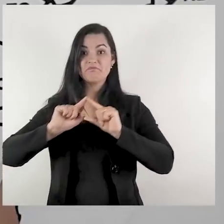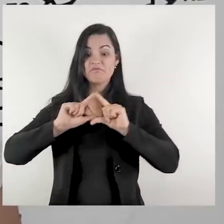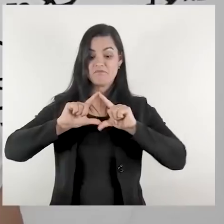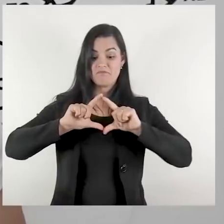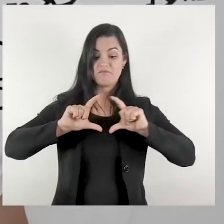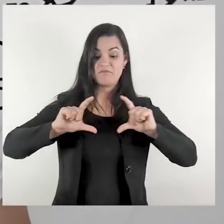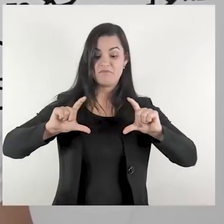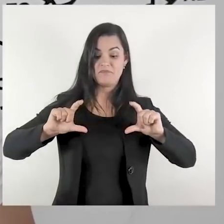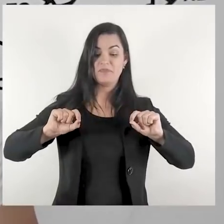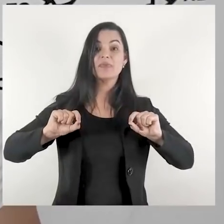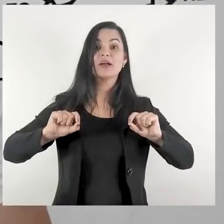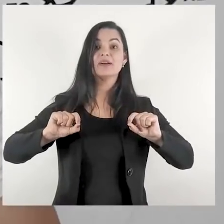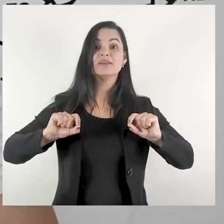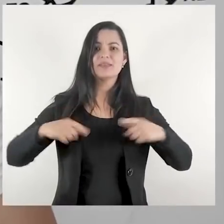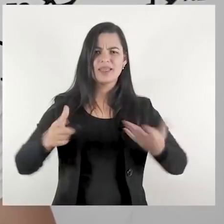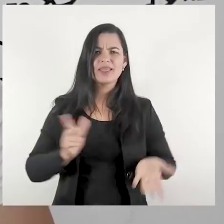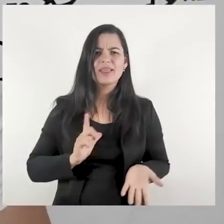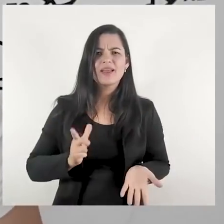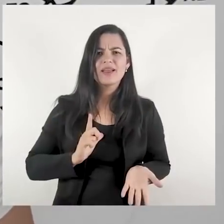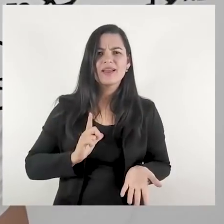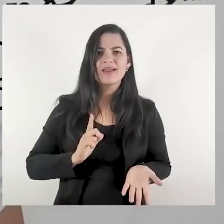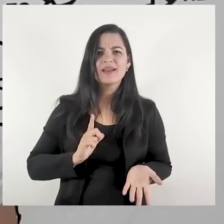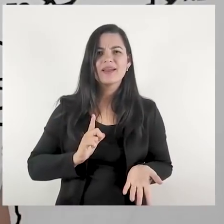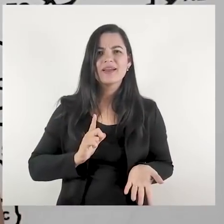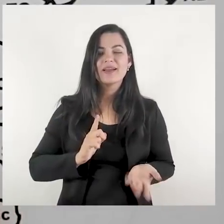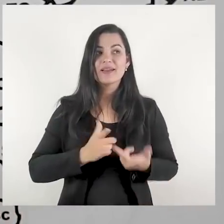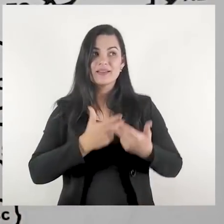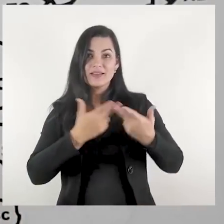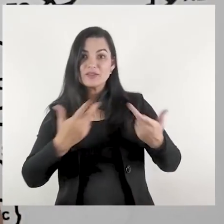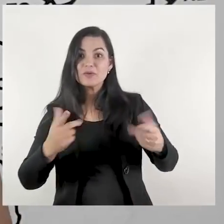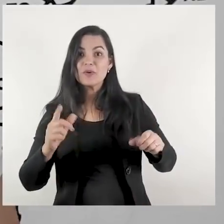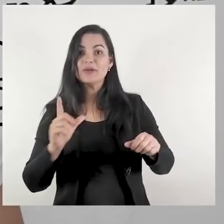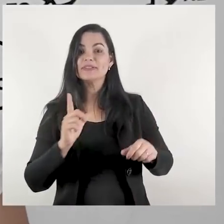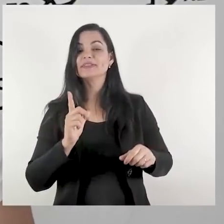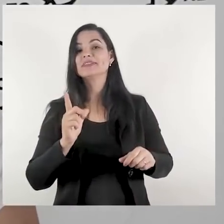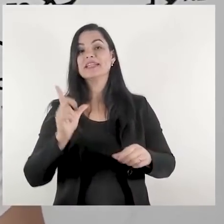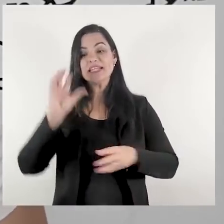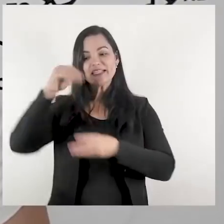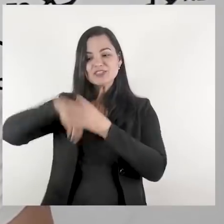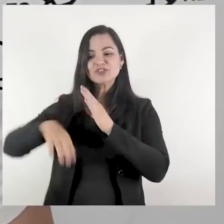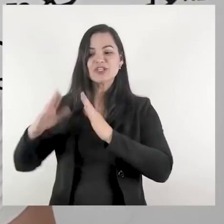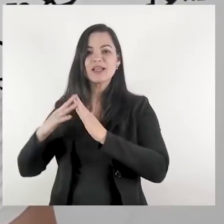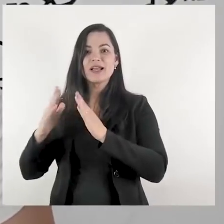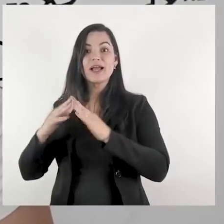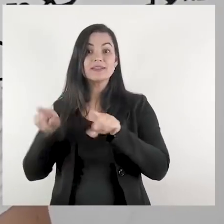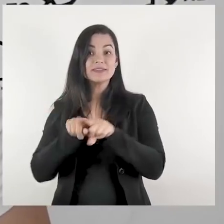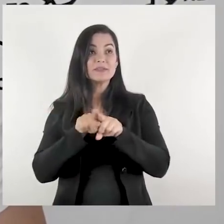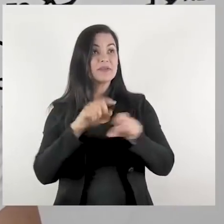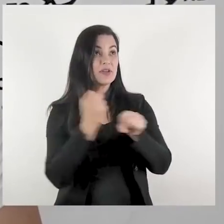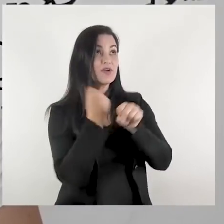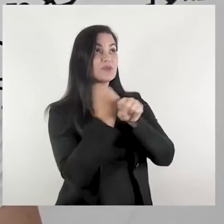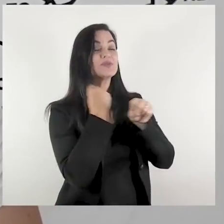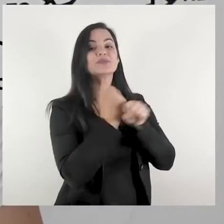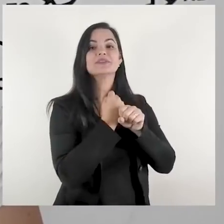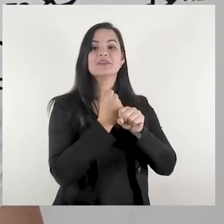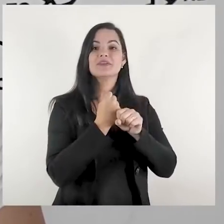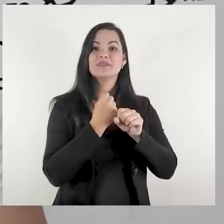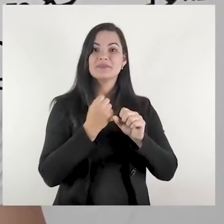retângulos, círculos? O que aparecem nas construções e o que vocês têm aí pertinho de